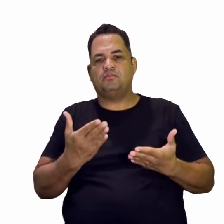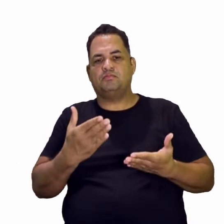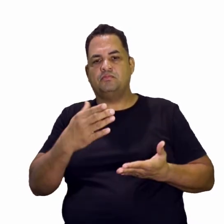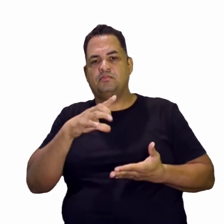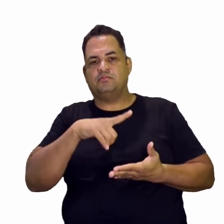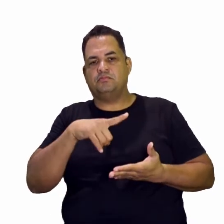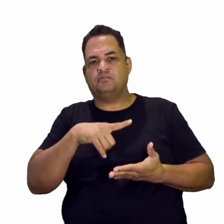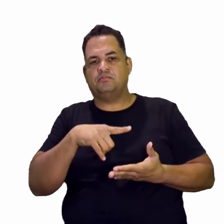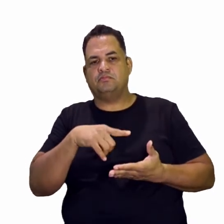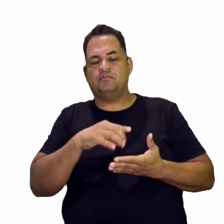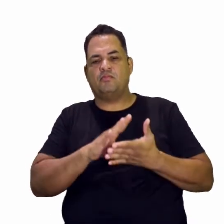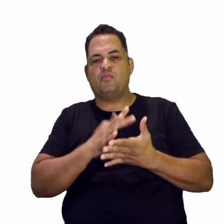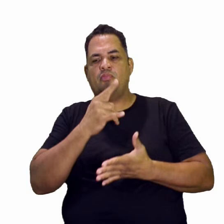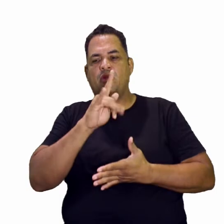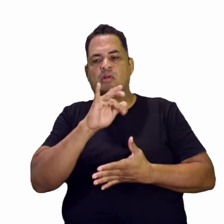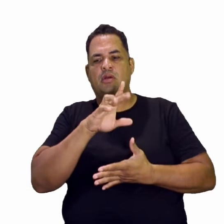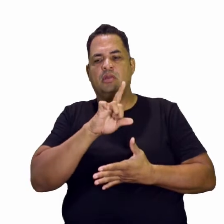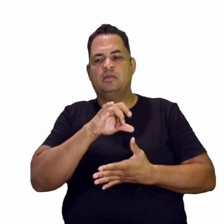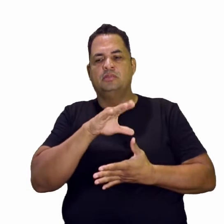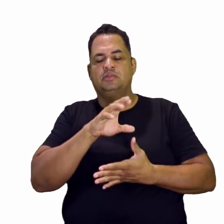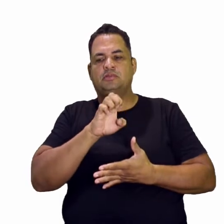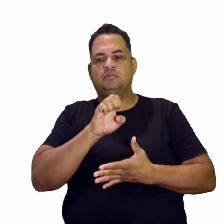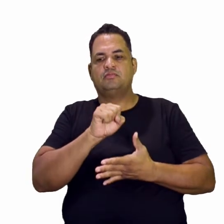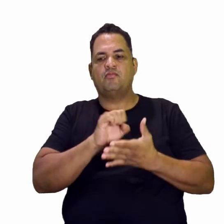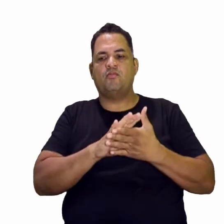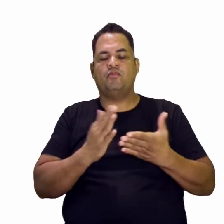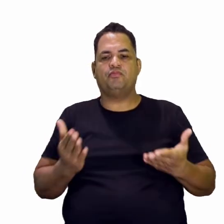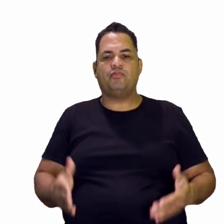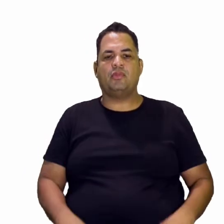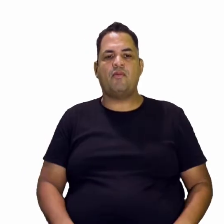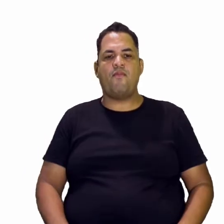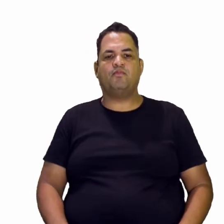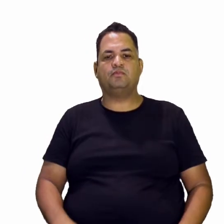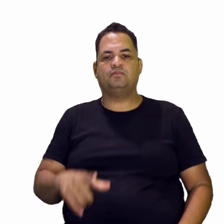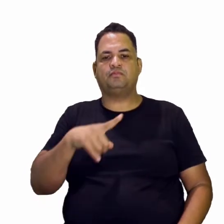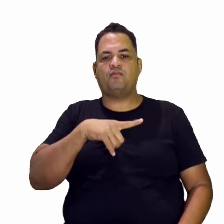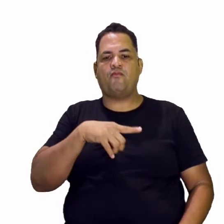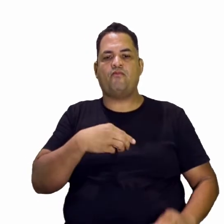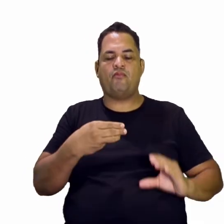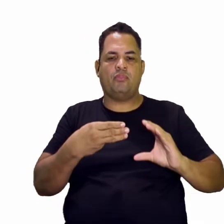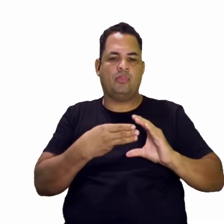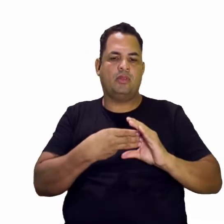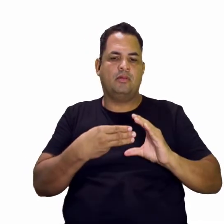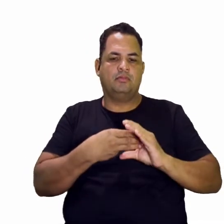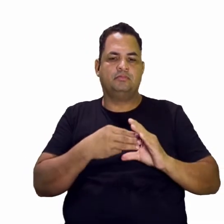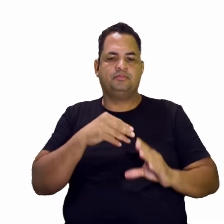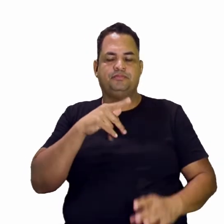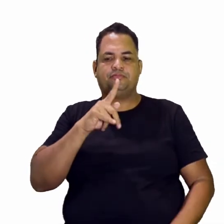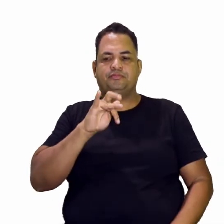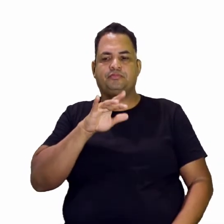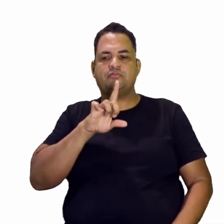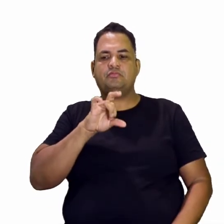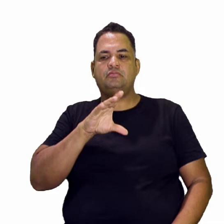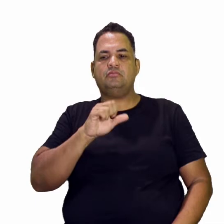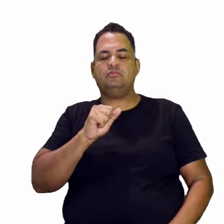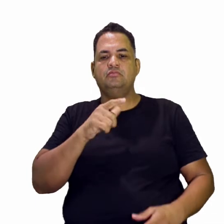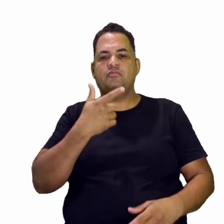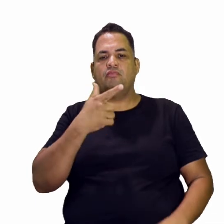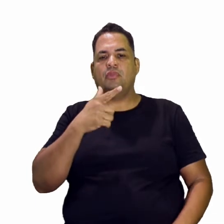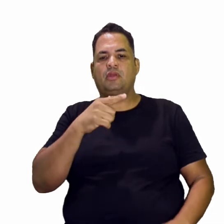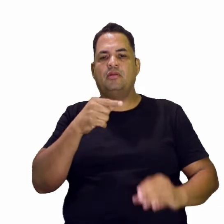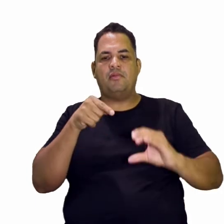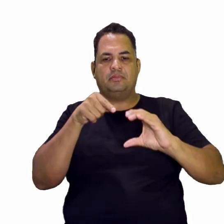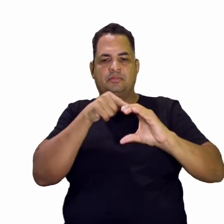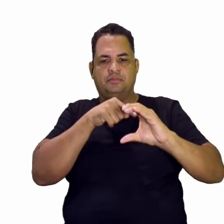ter organismos procariotos, certo? Ou seja, que tem a célula procarionte, que é desprovida